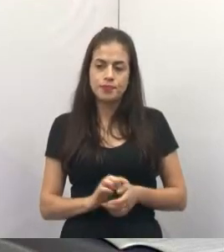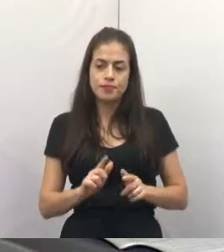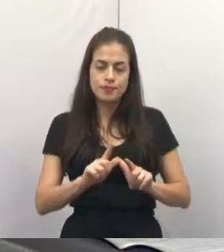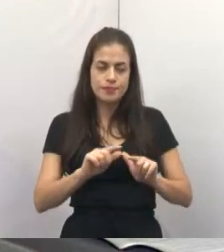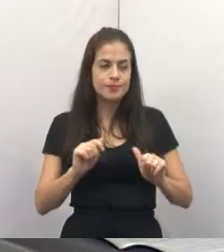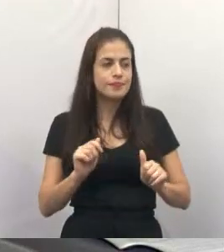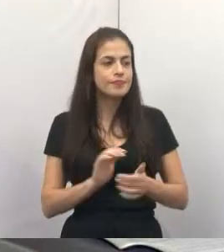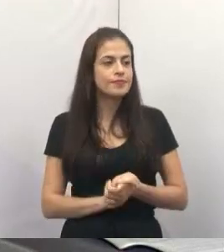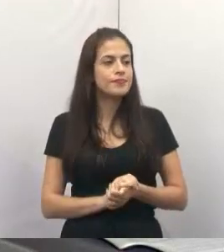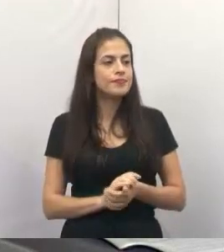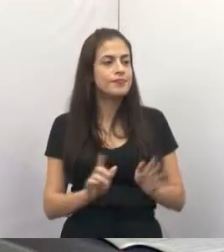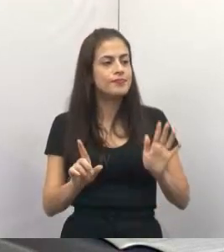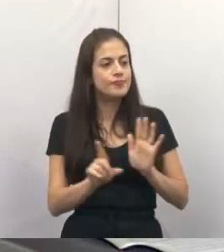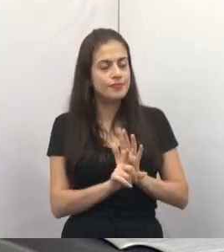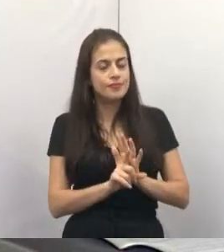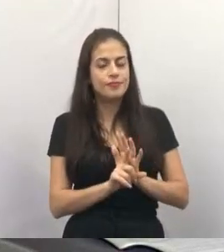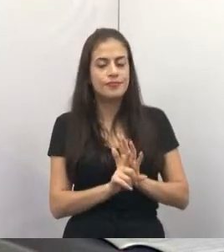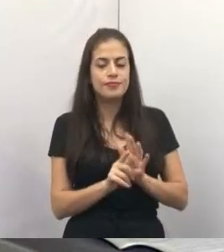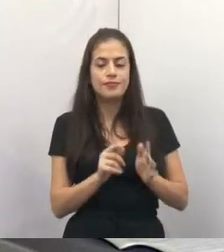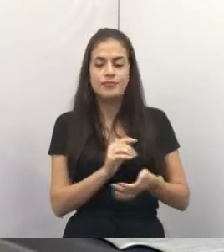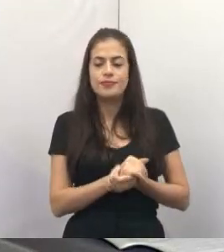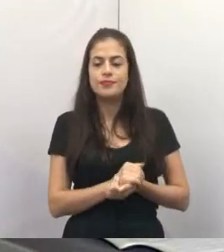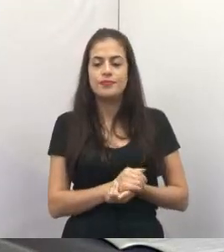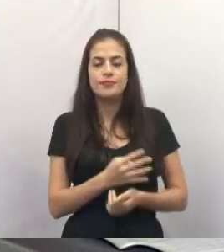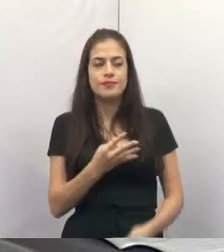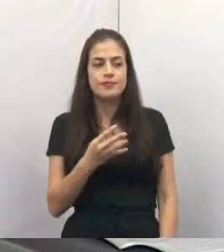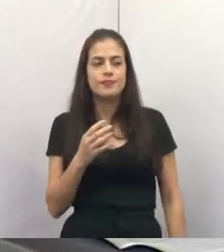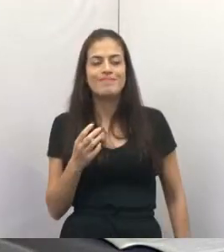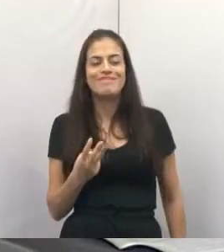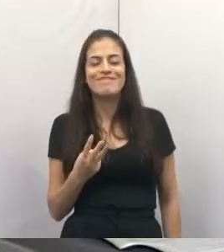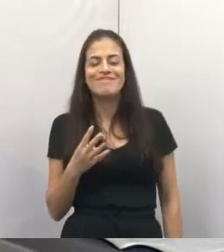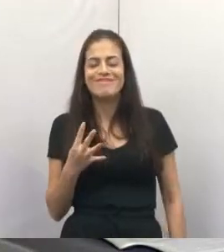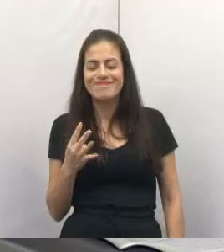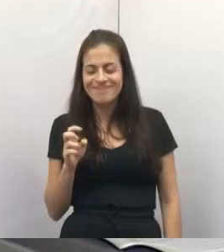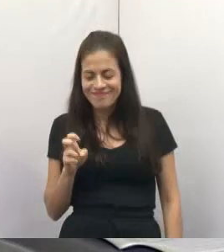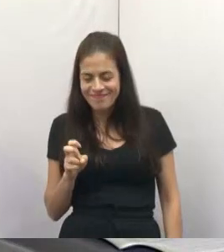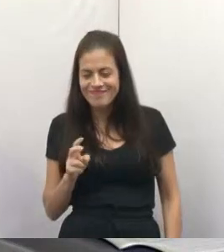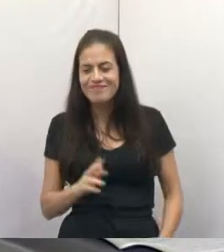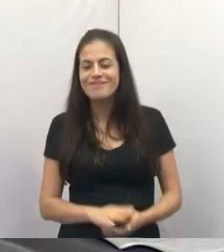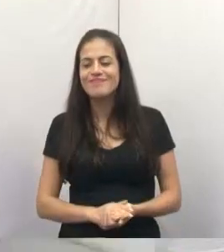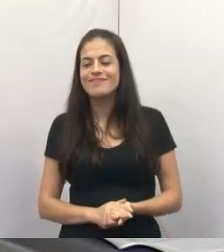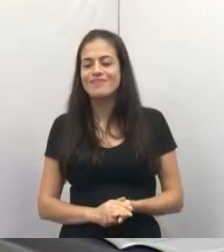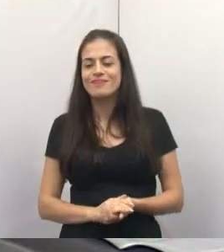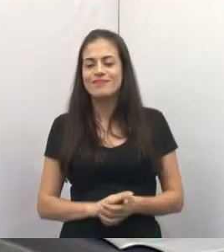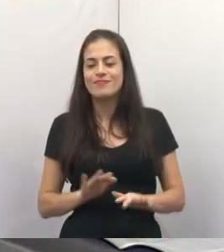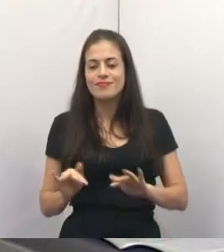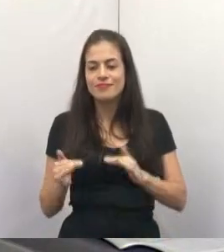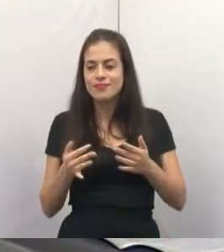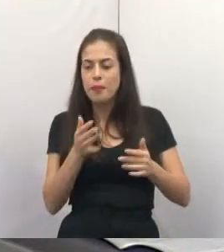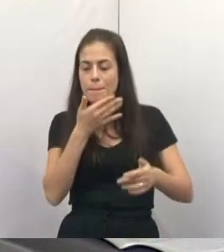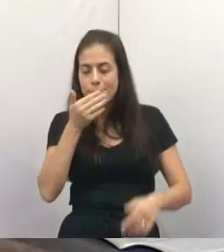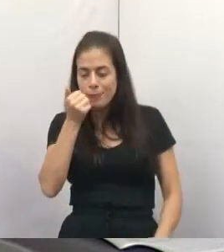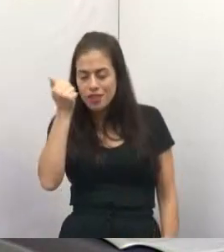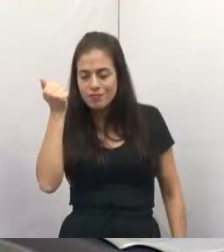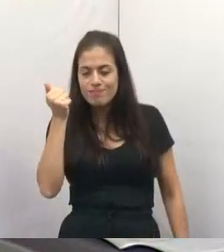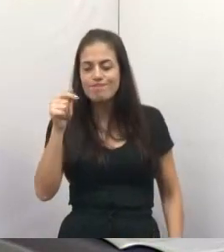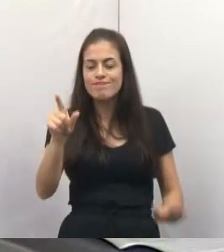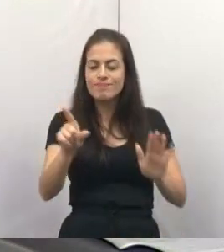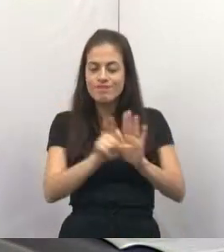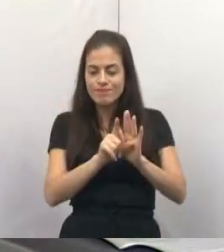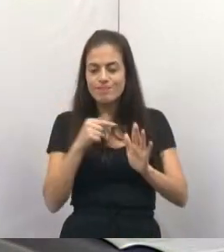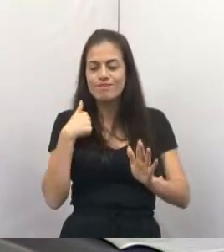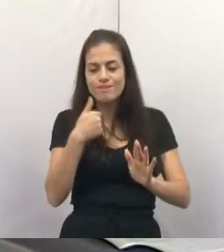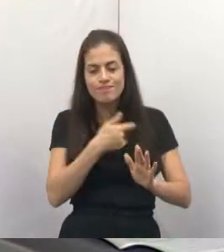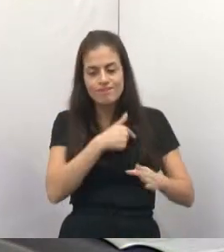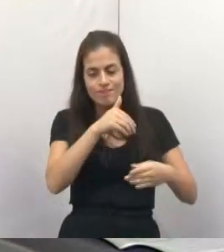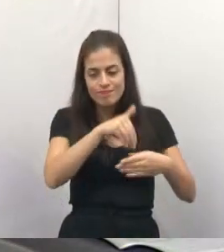da Lei 4.892, que institui o Plano Comunitário Municipal de Melhoramento. Foi essa lei que nós votamos